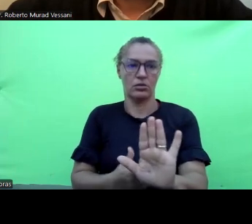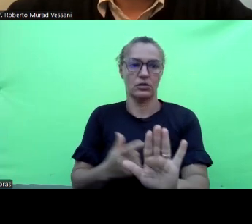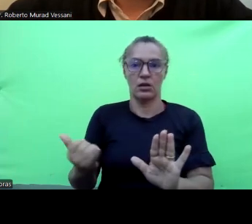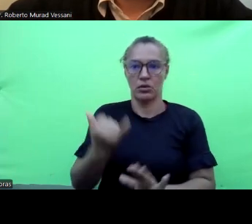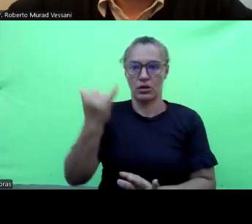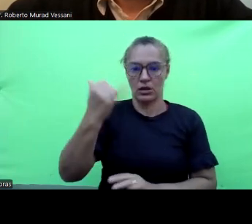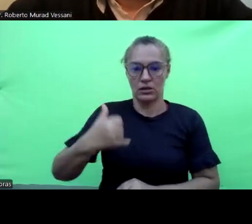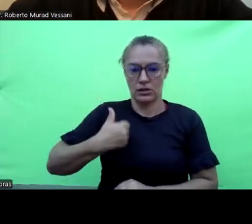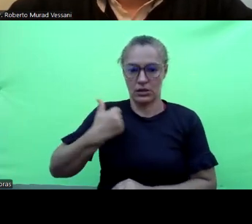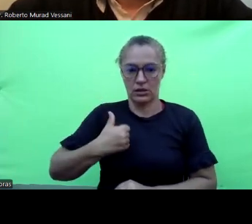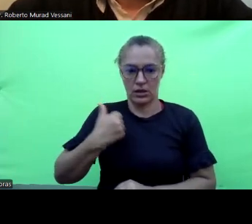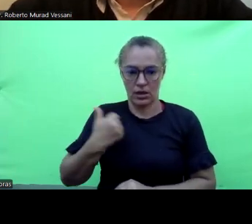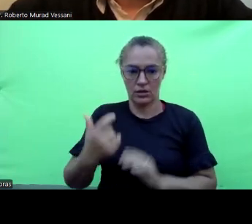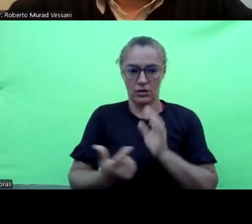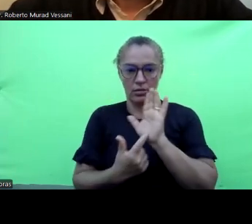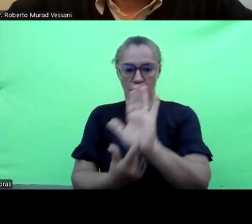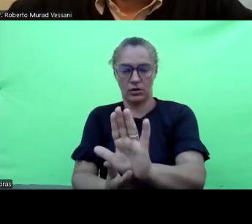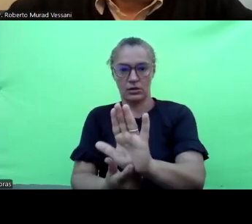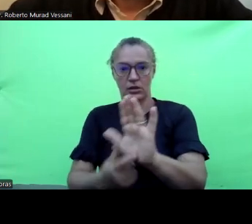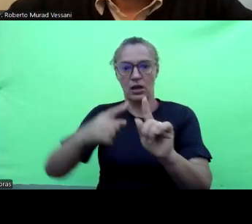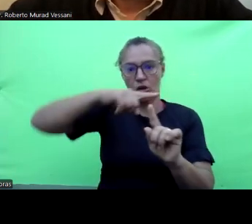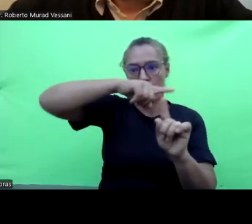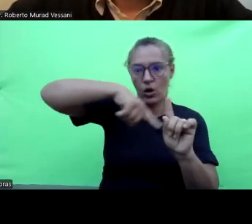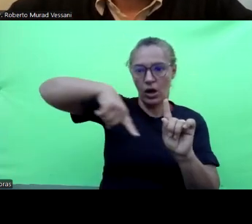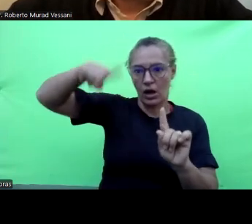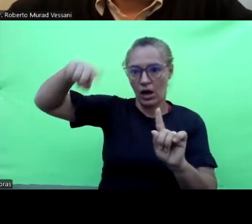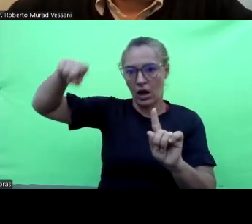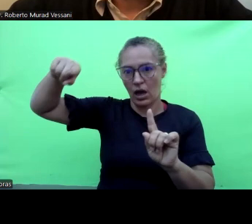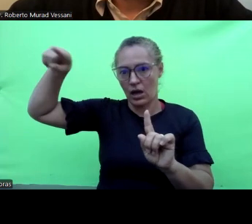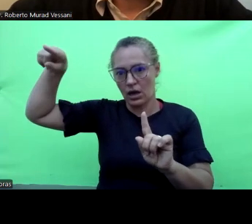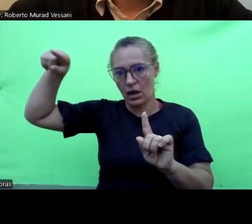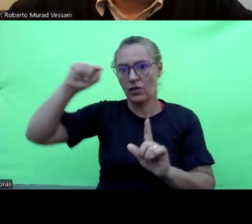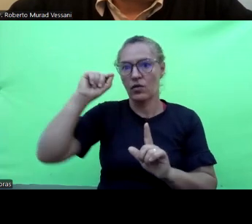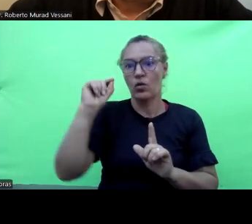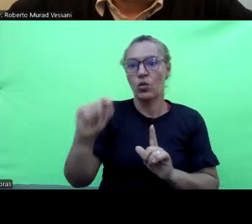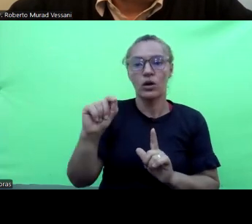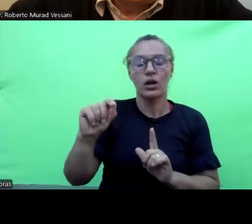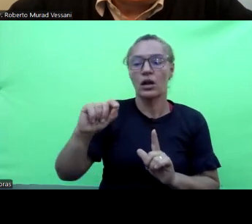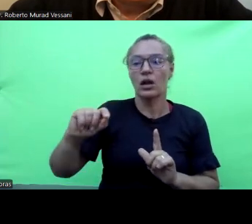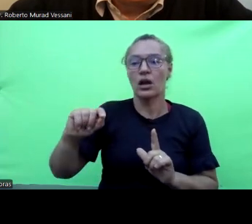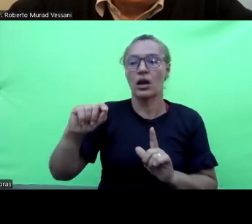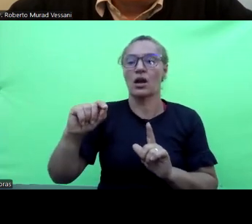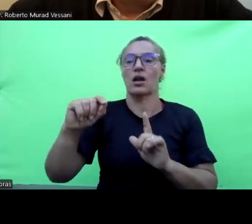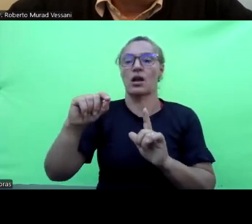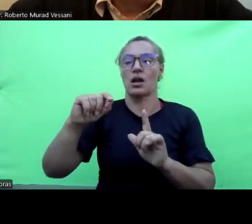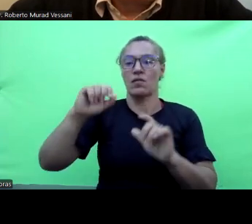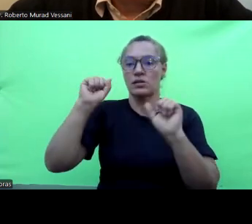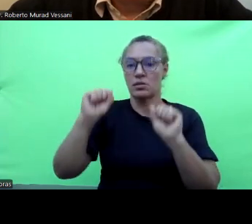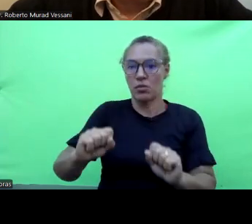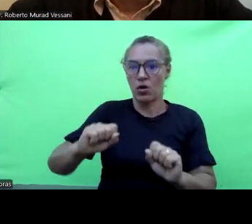em gráficos, né? Que a chance de ter essa doença, ela quase que dobra por década, né?